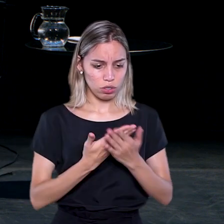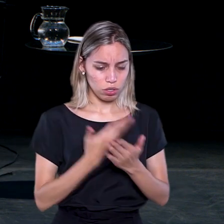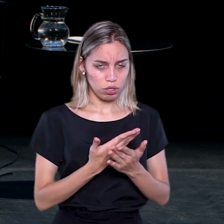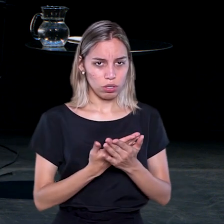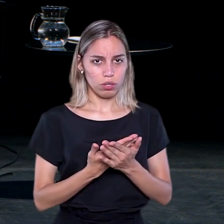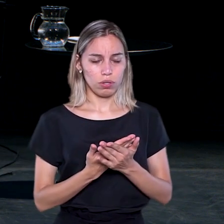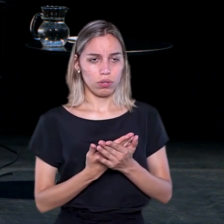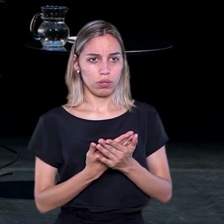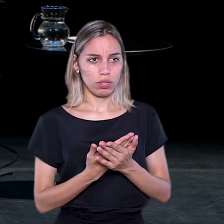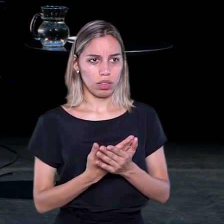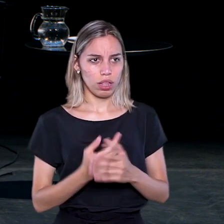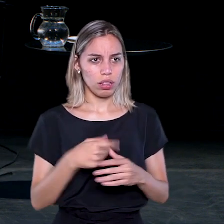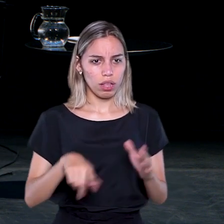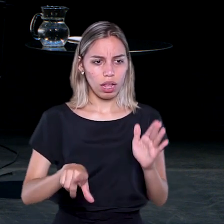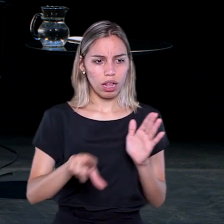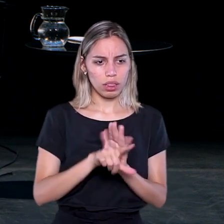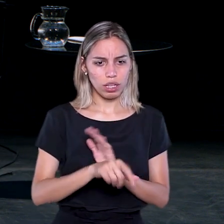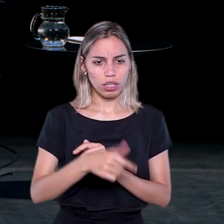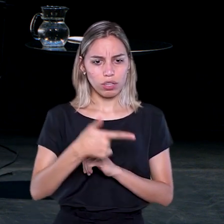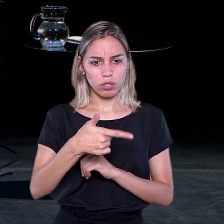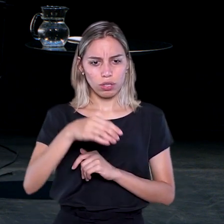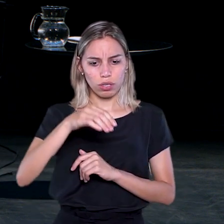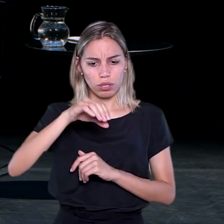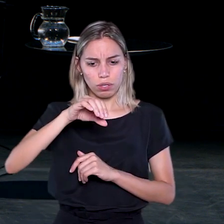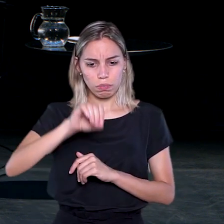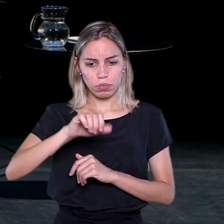faz uma análise da Lei 2.711, de